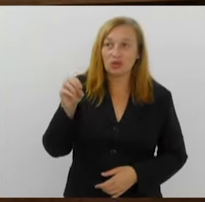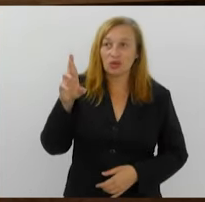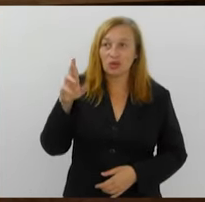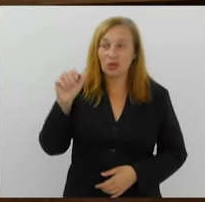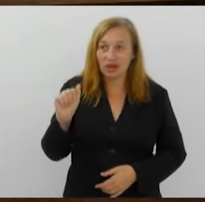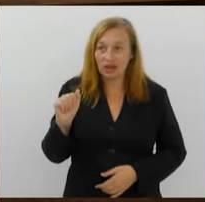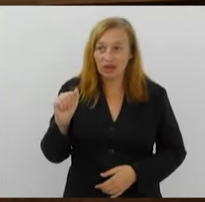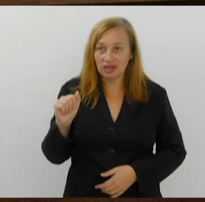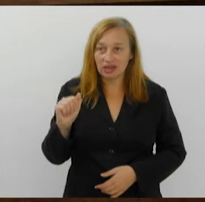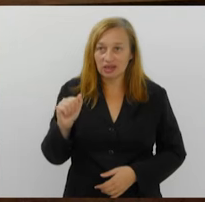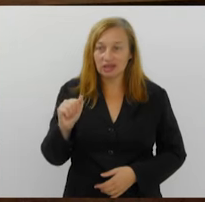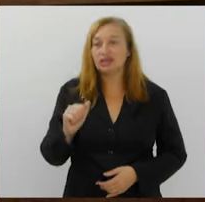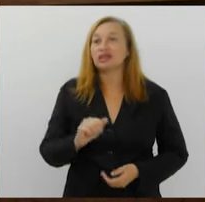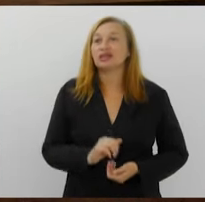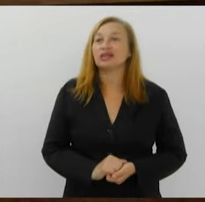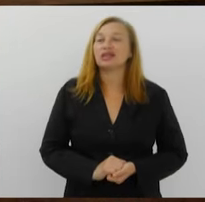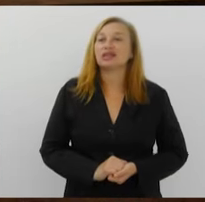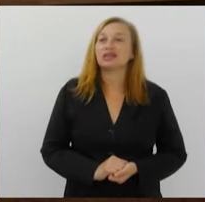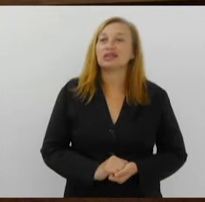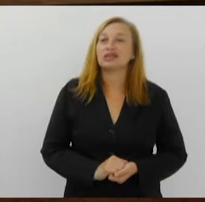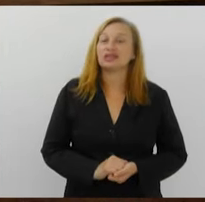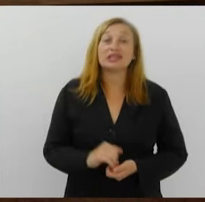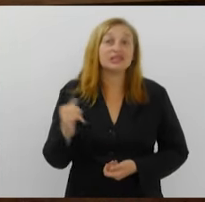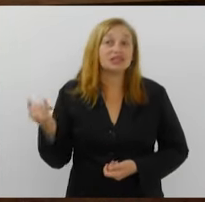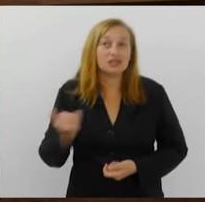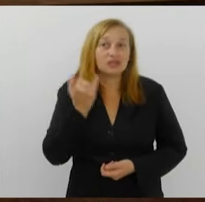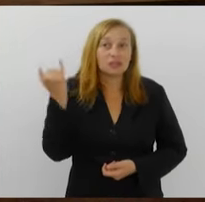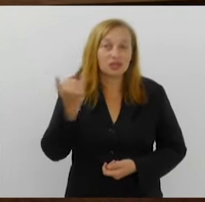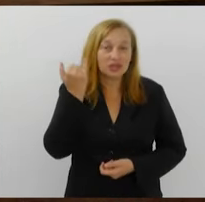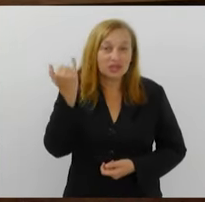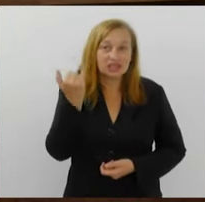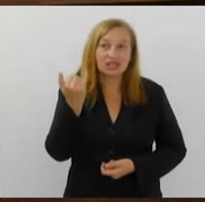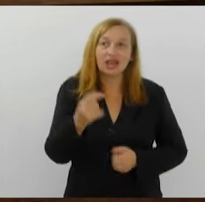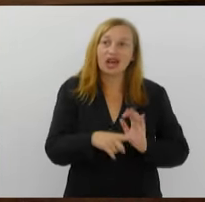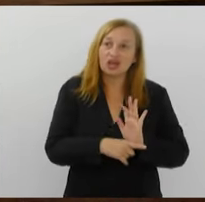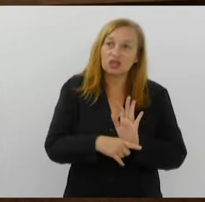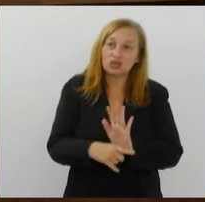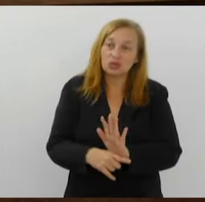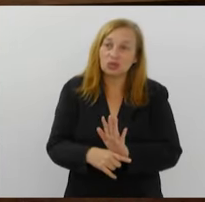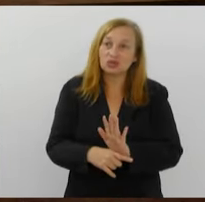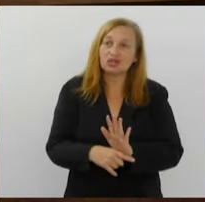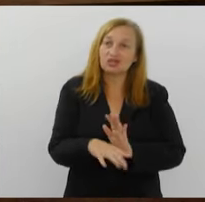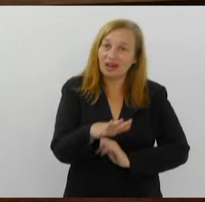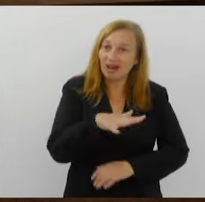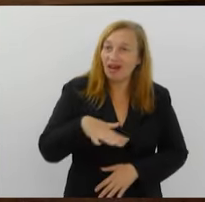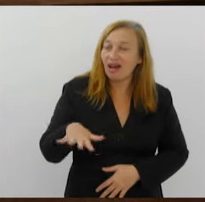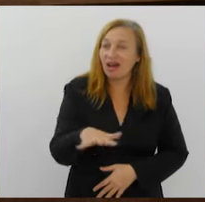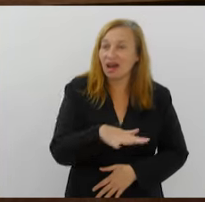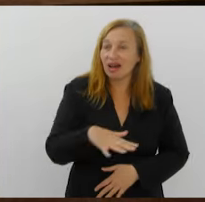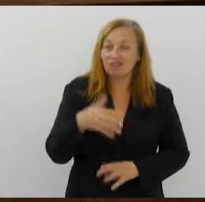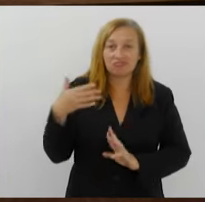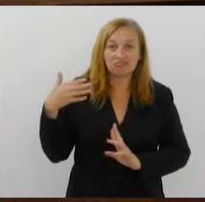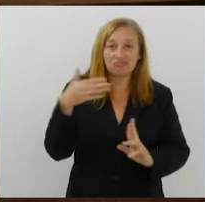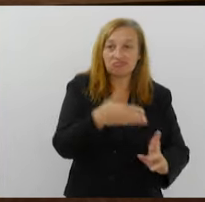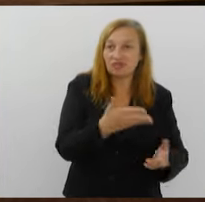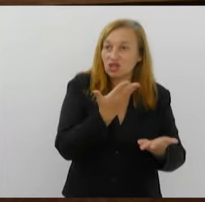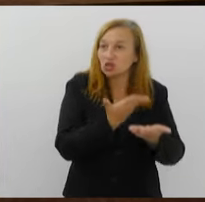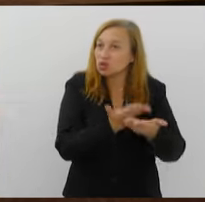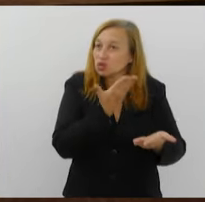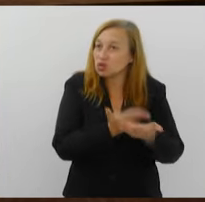e Silva de Alcântara, com uma importante contribuição ao setor, referência em estudos